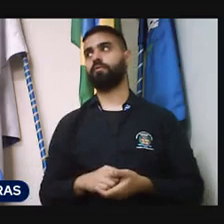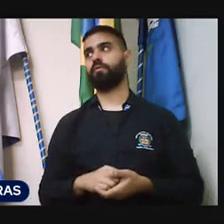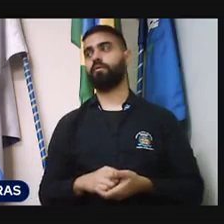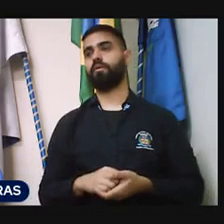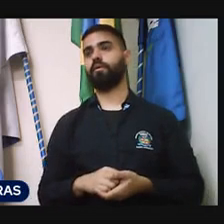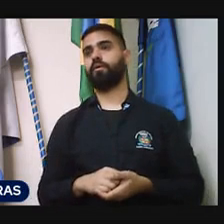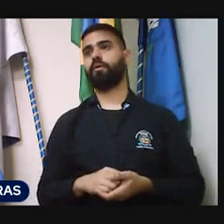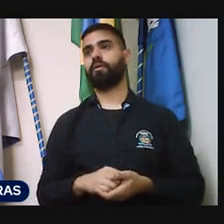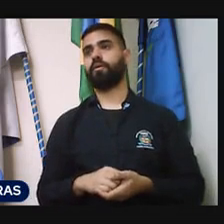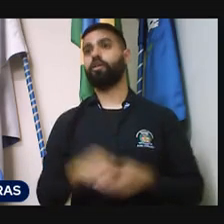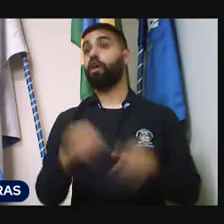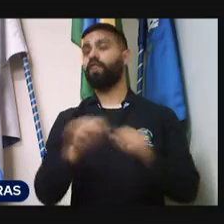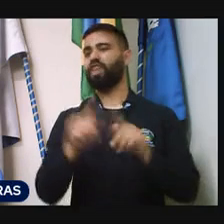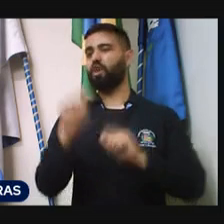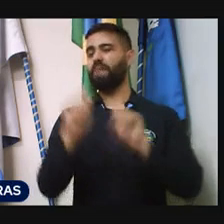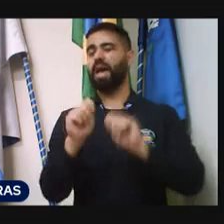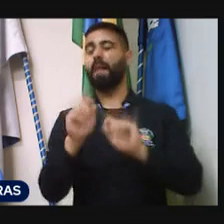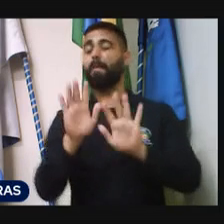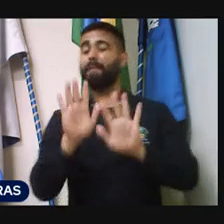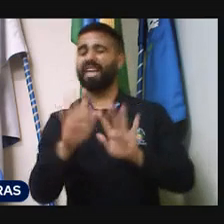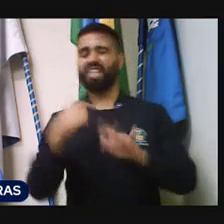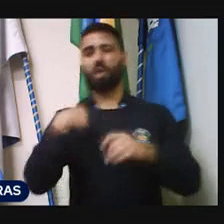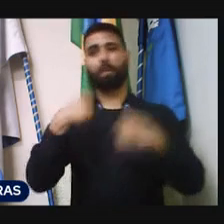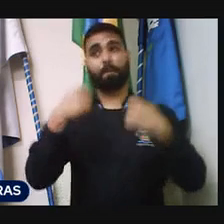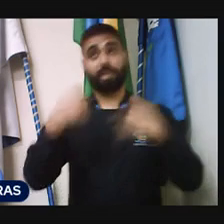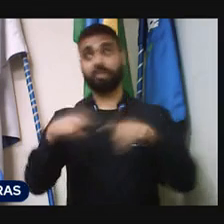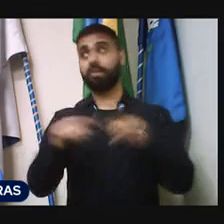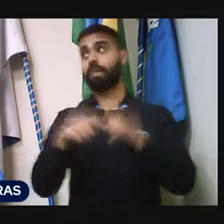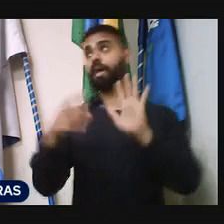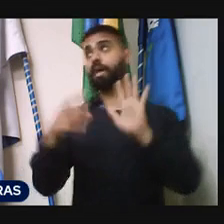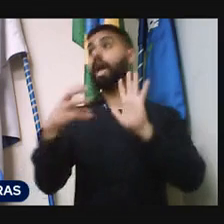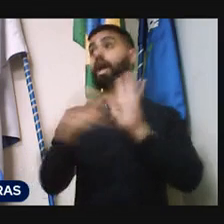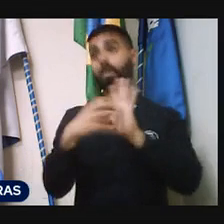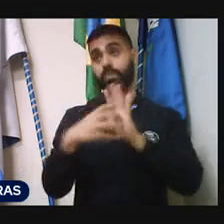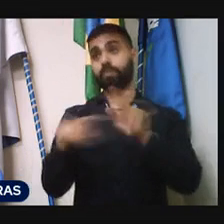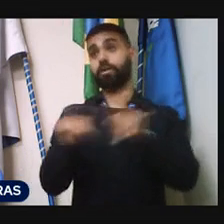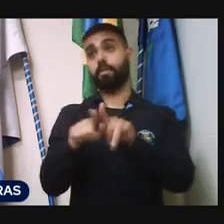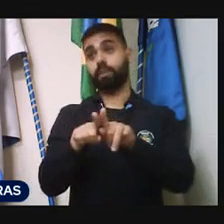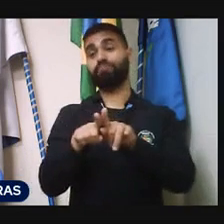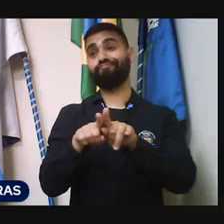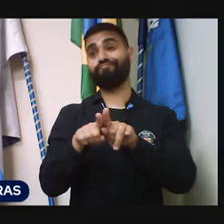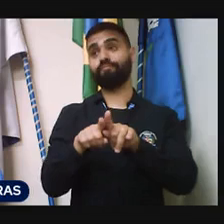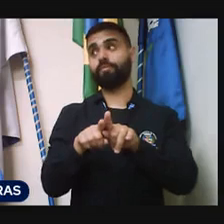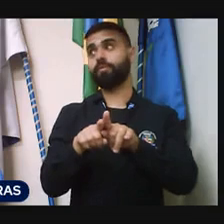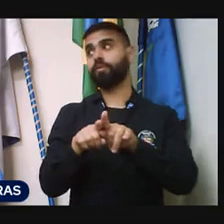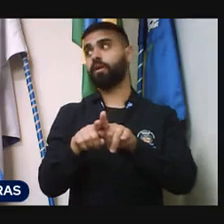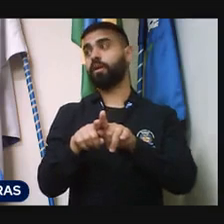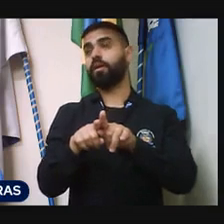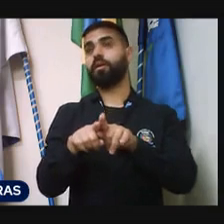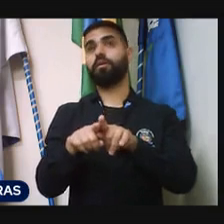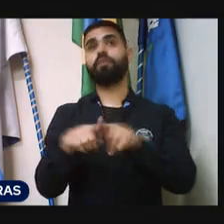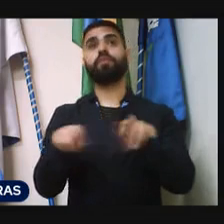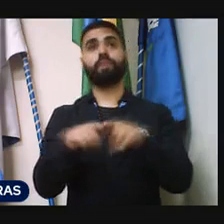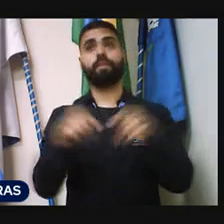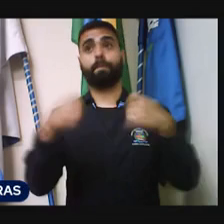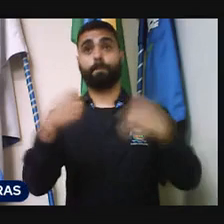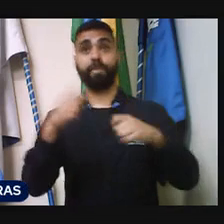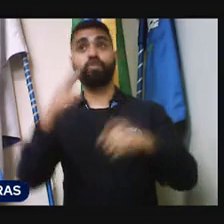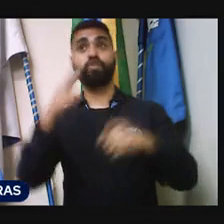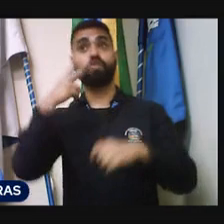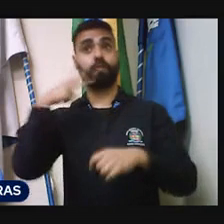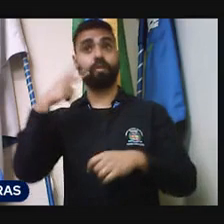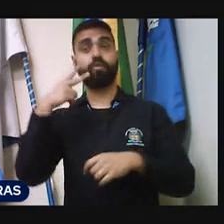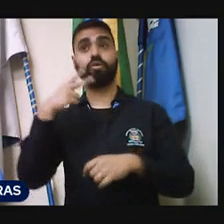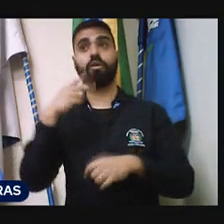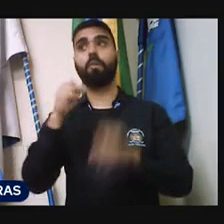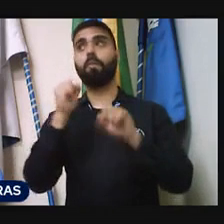nós vamos fazer agora eu preciso que a câmera também seja a câmera eu prefiro os vereadores têm